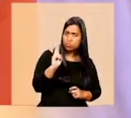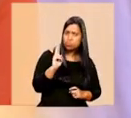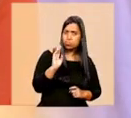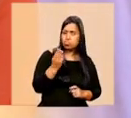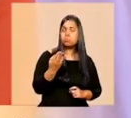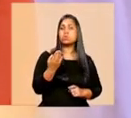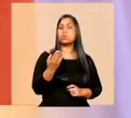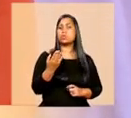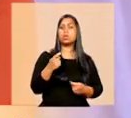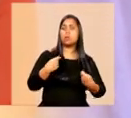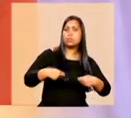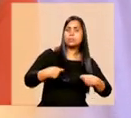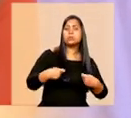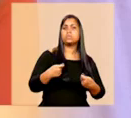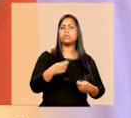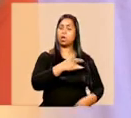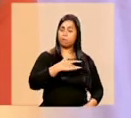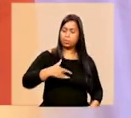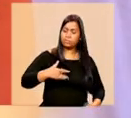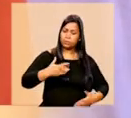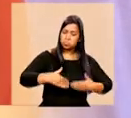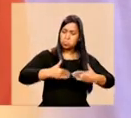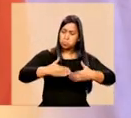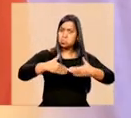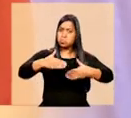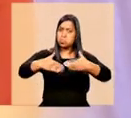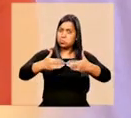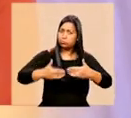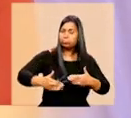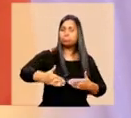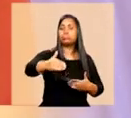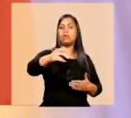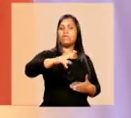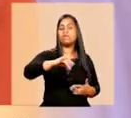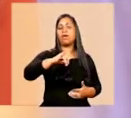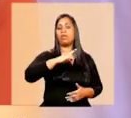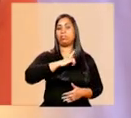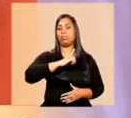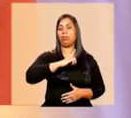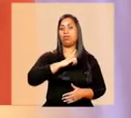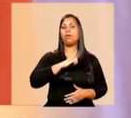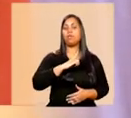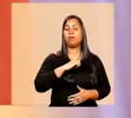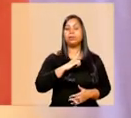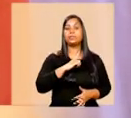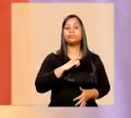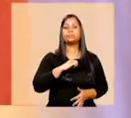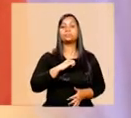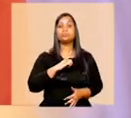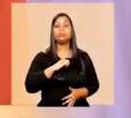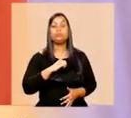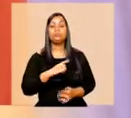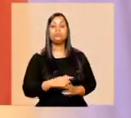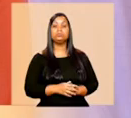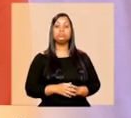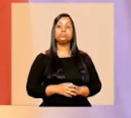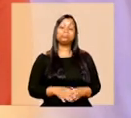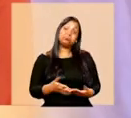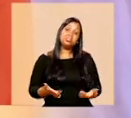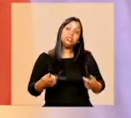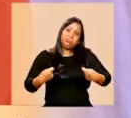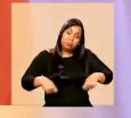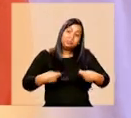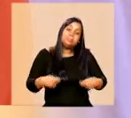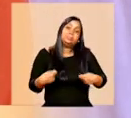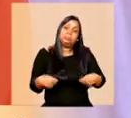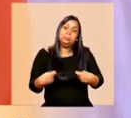para seguir saudável, né? Dali para frente eles vão ter um segmento, né?